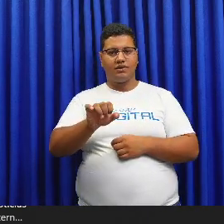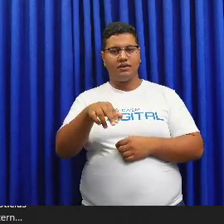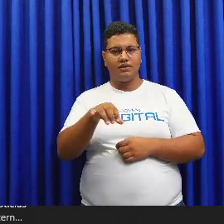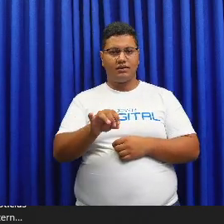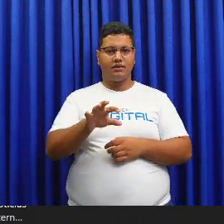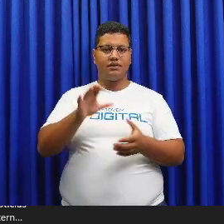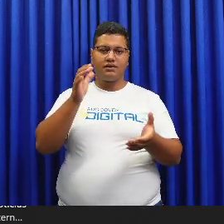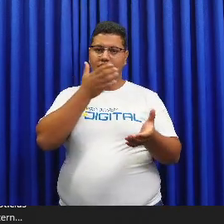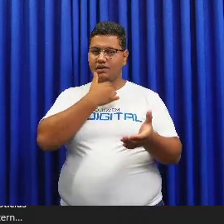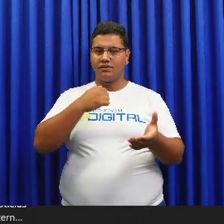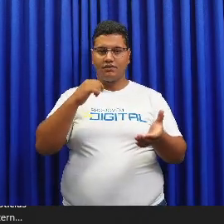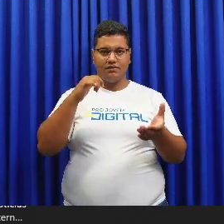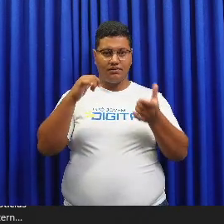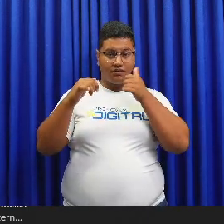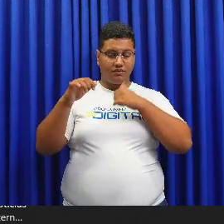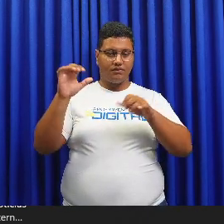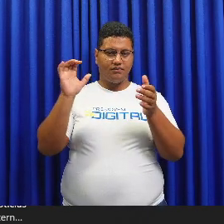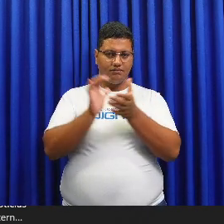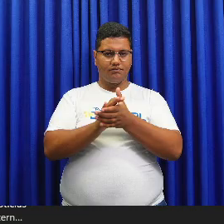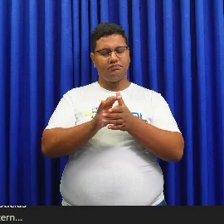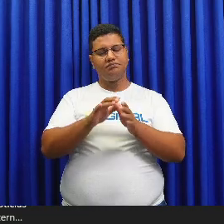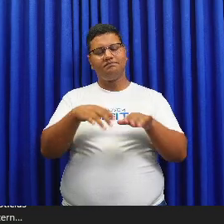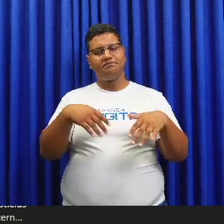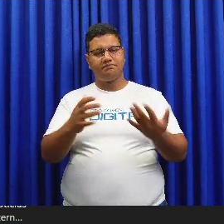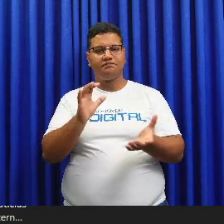casamento. Então eu vou colocar aqui freelas.